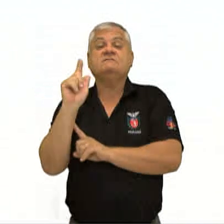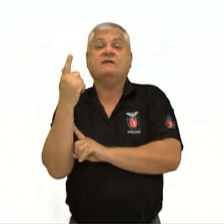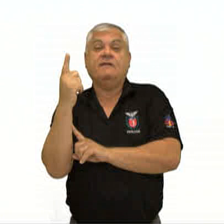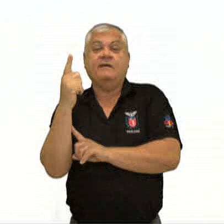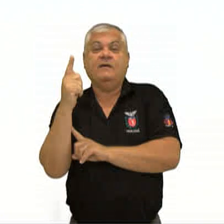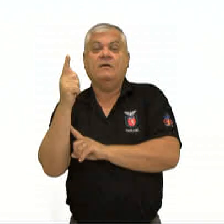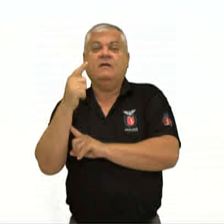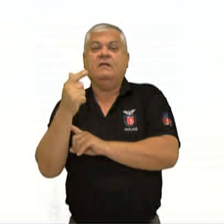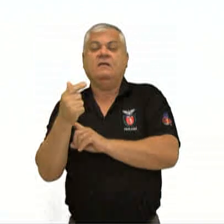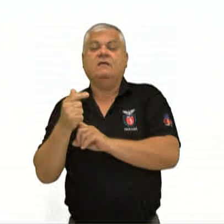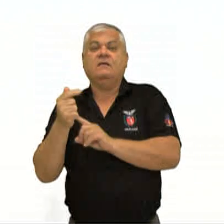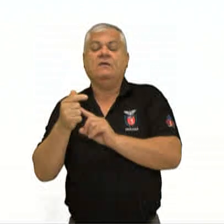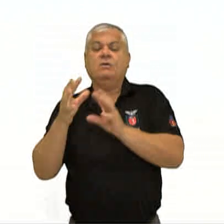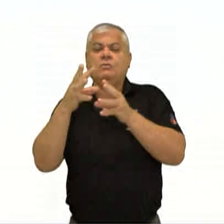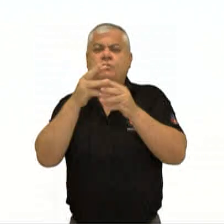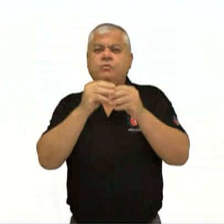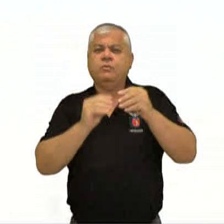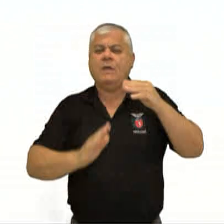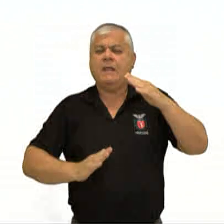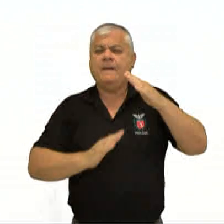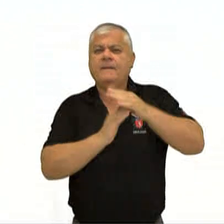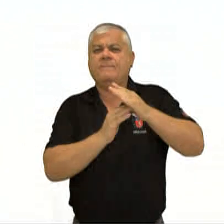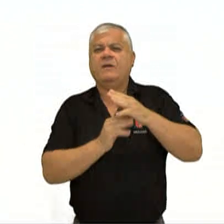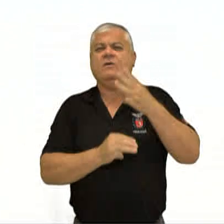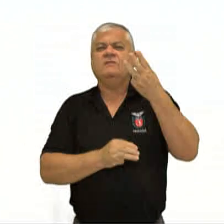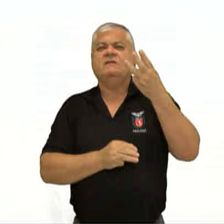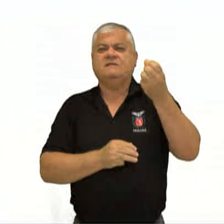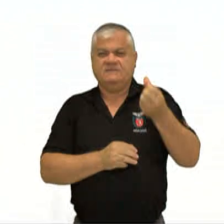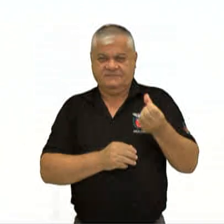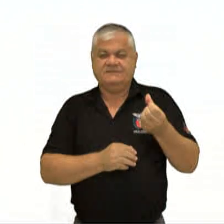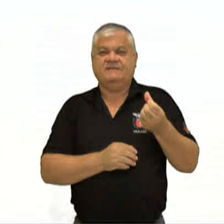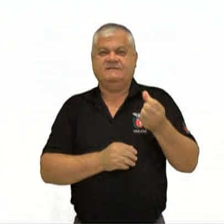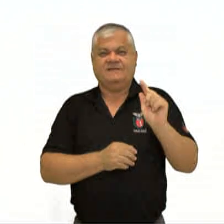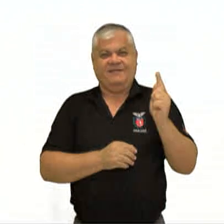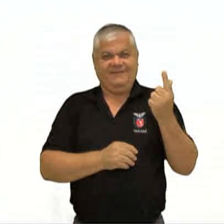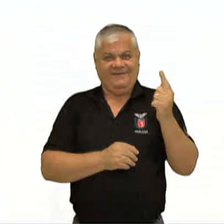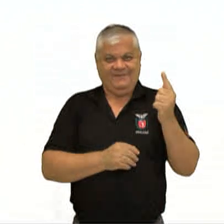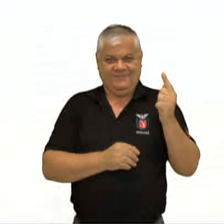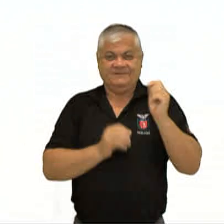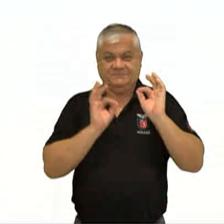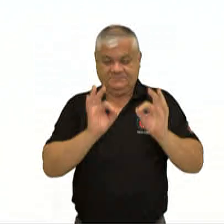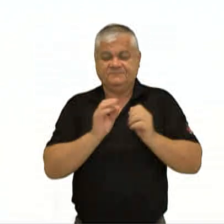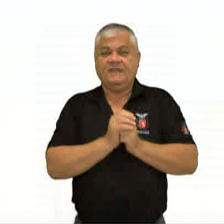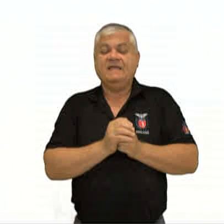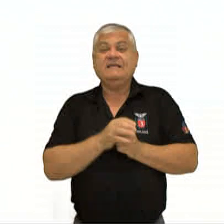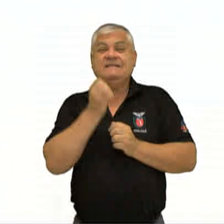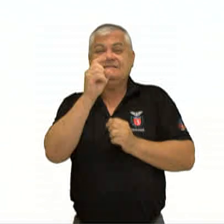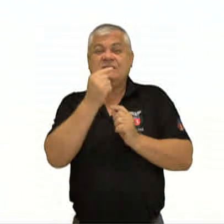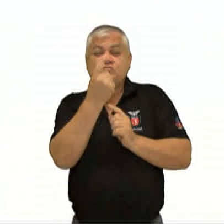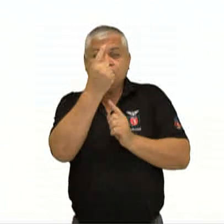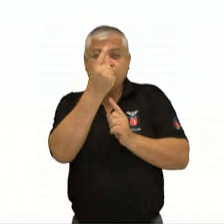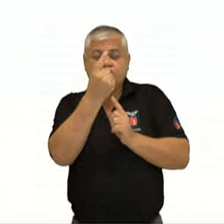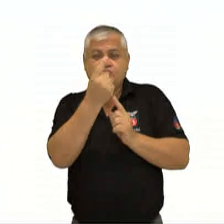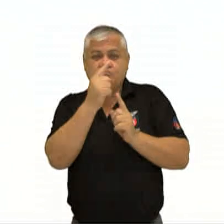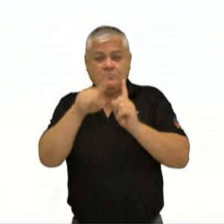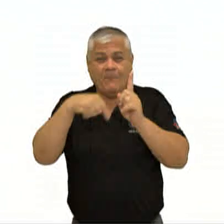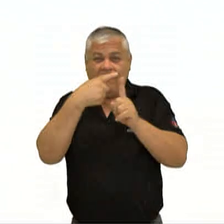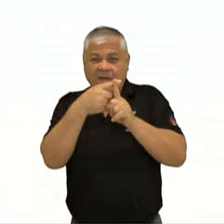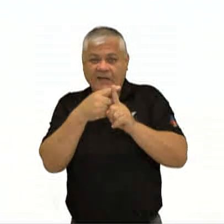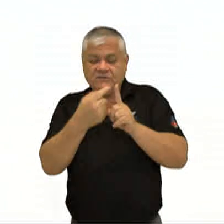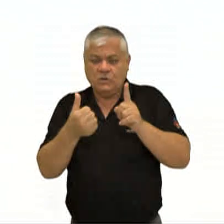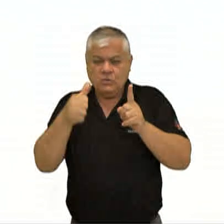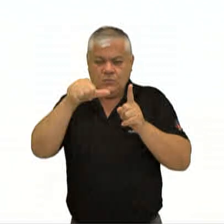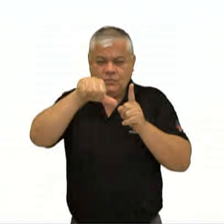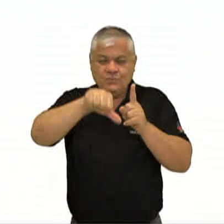consegue dissolver no máximo 36 gramas de NaCl. Se adicionarmos 1 grama a mais do sal, nesse mesmo volume